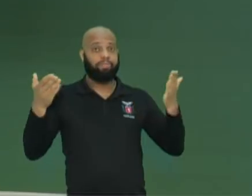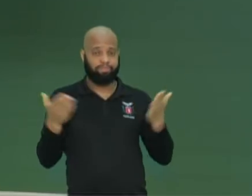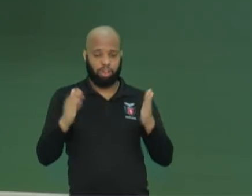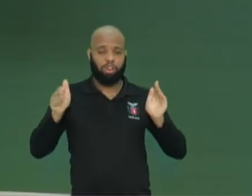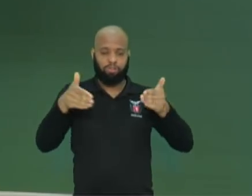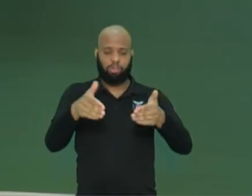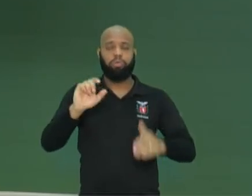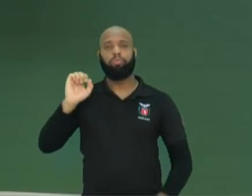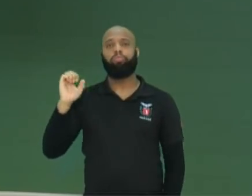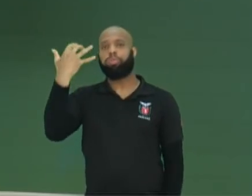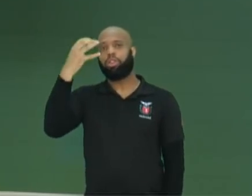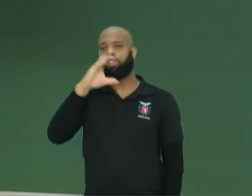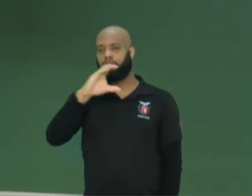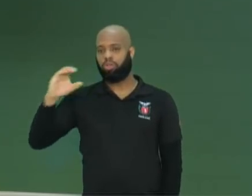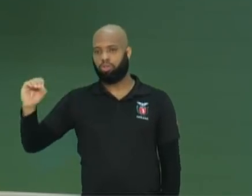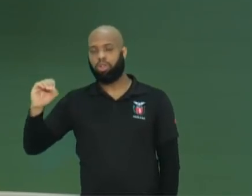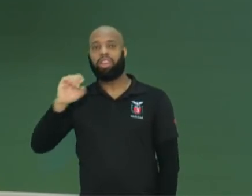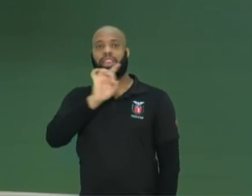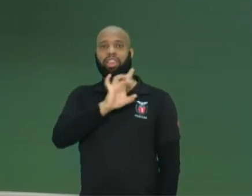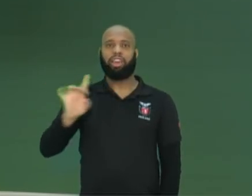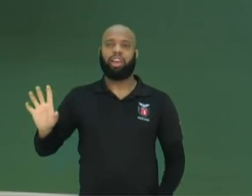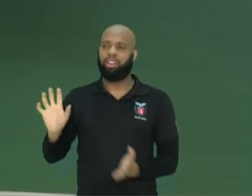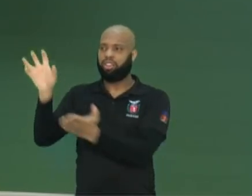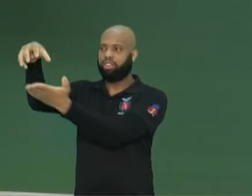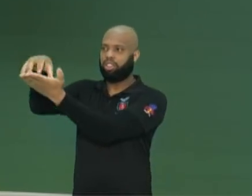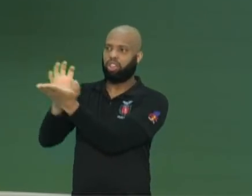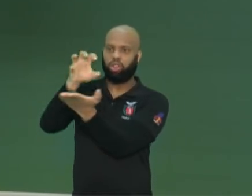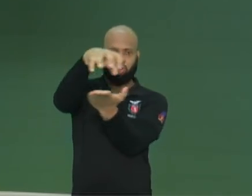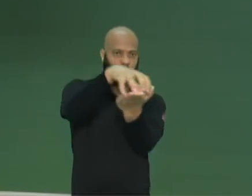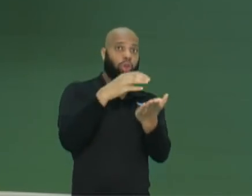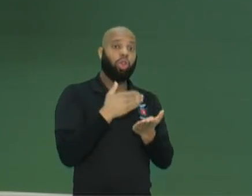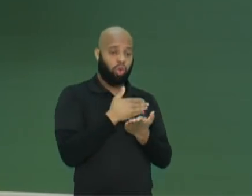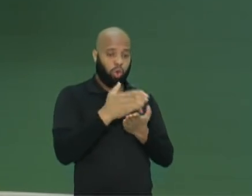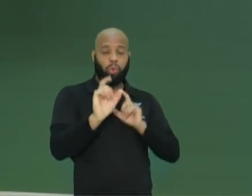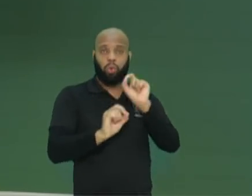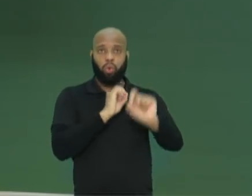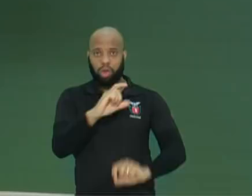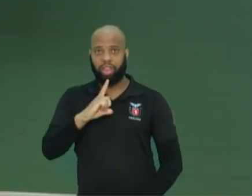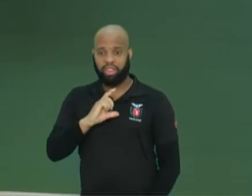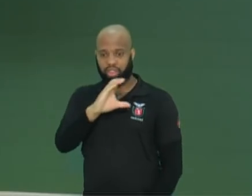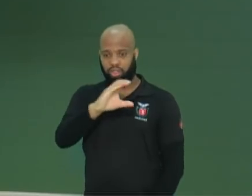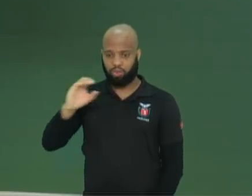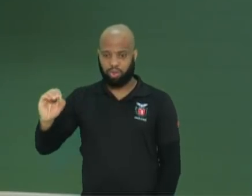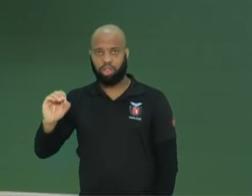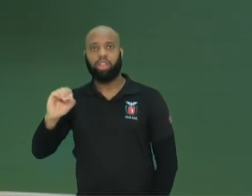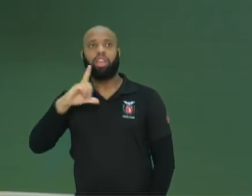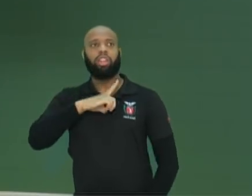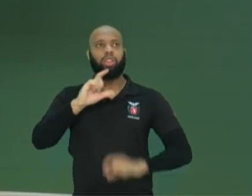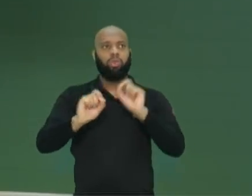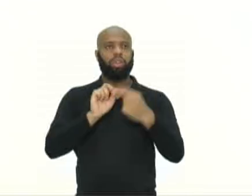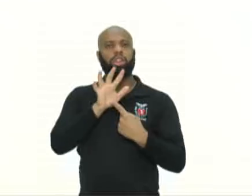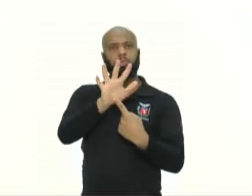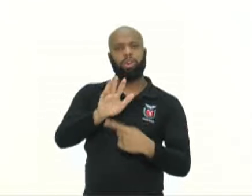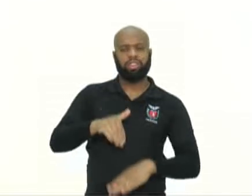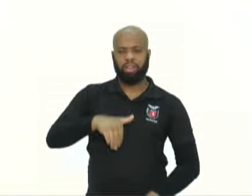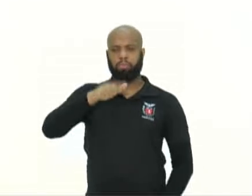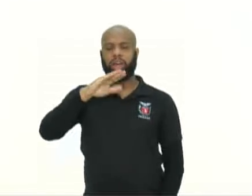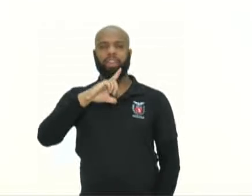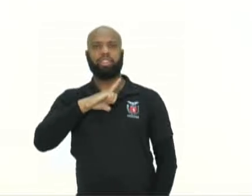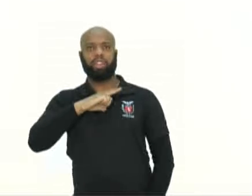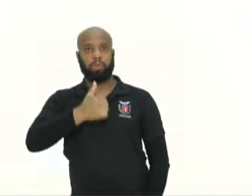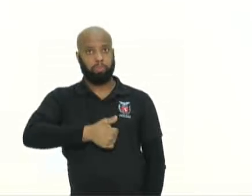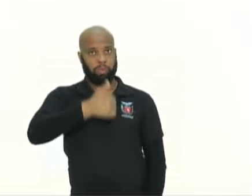que acontecem na região, em cada um dos setores. Então começamos lá. O Centro-Oeste tem destaque em quais setores?